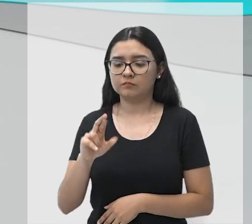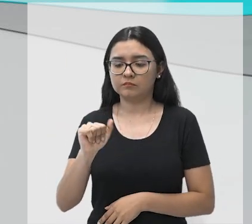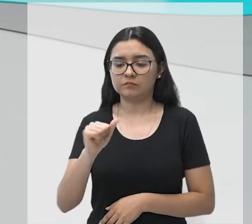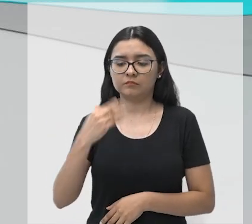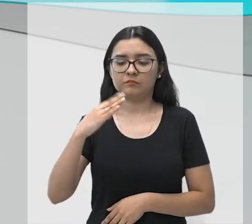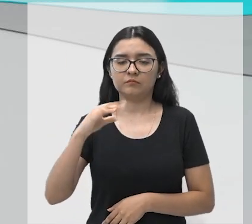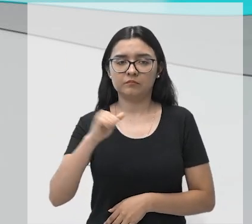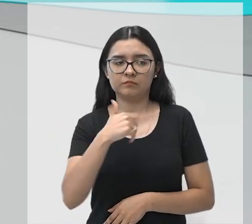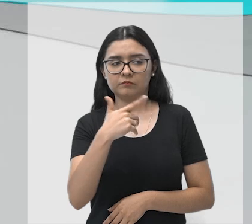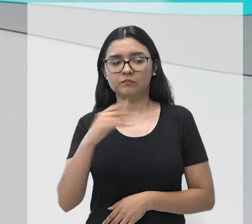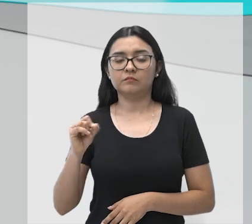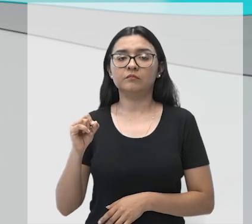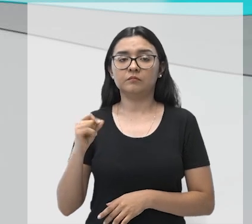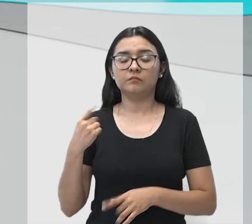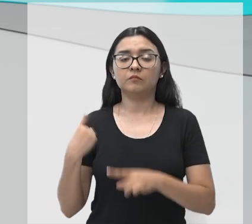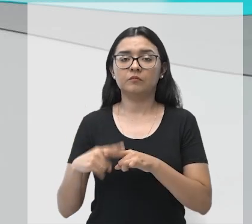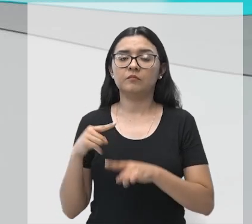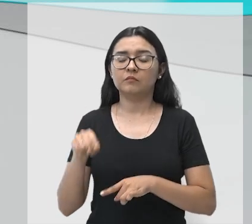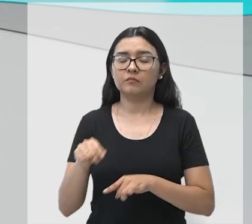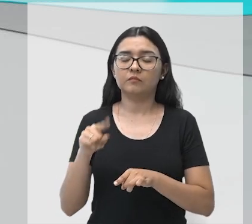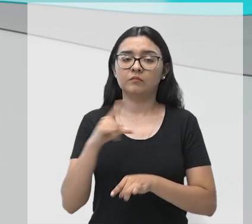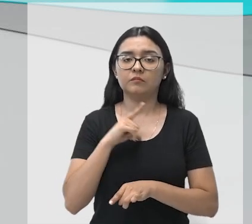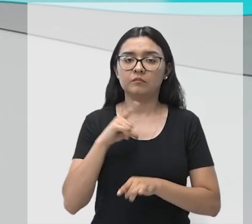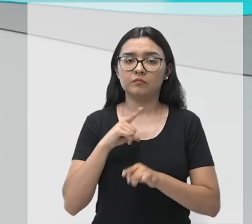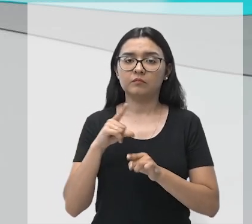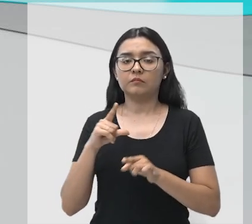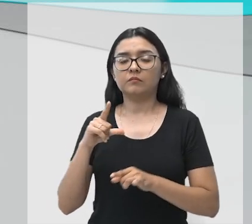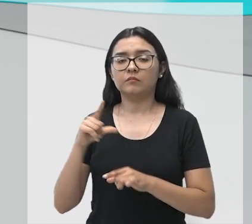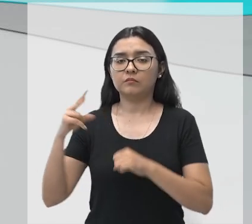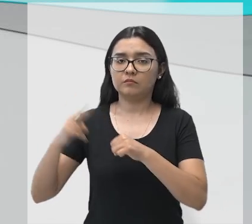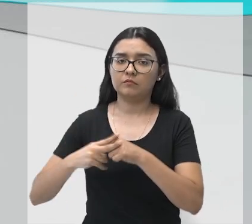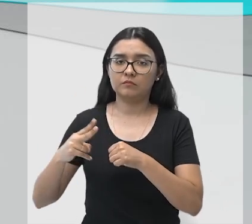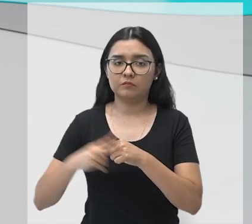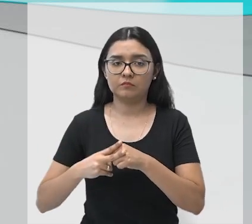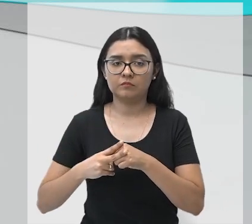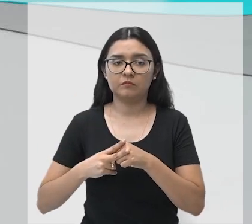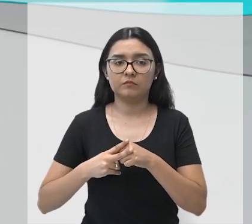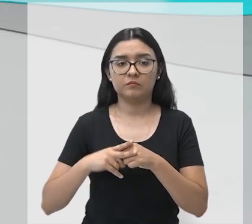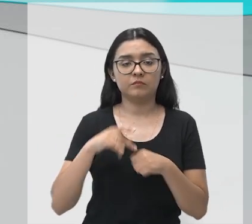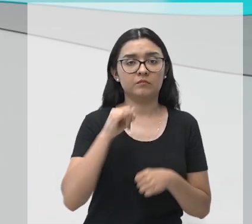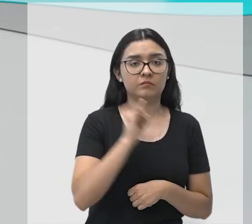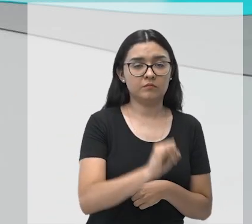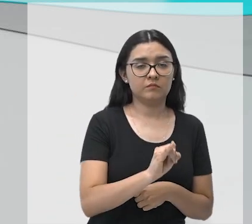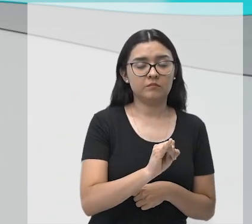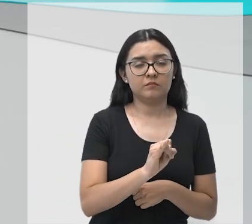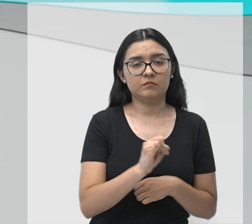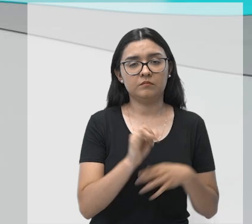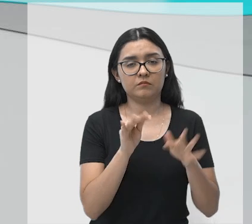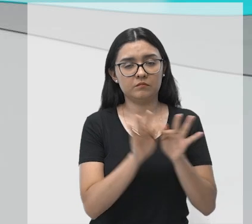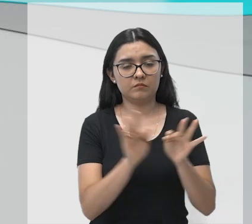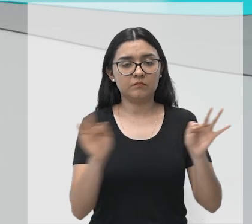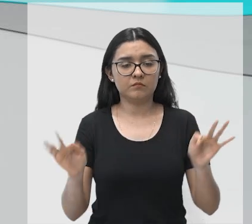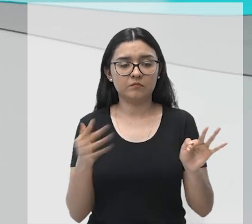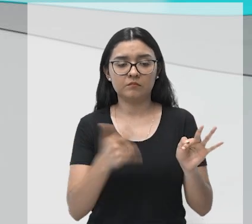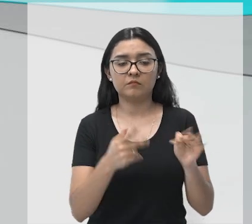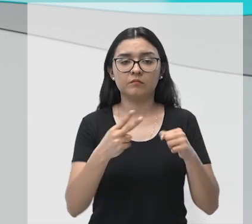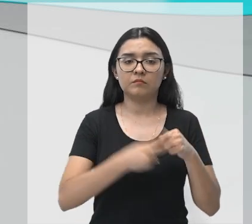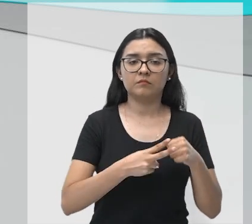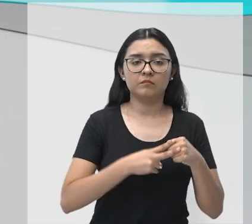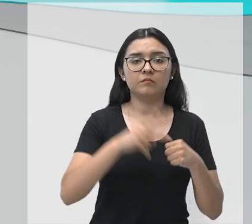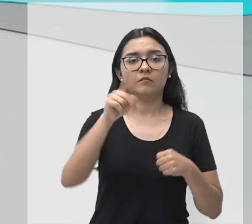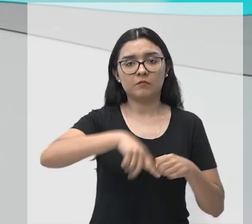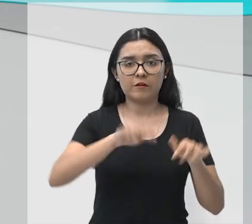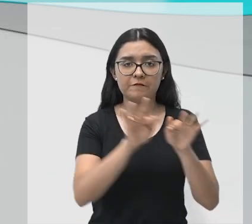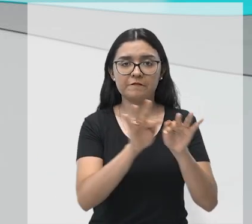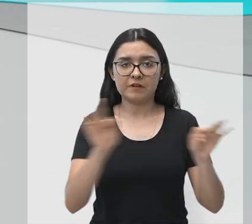frase justamente pela presença do verbo, tá? Se tem um verbo, eu tenho uma oração. Se eu falar alguma coisa que não tem um verbo, eu